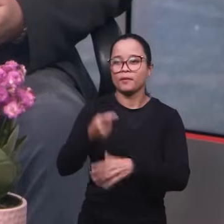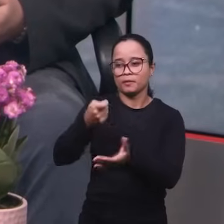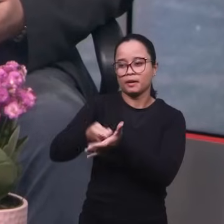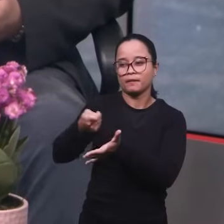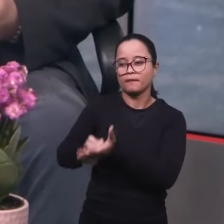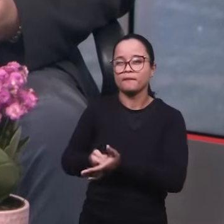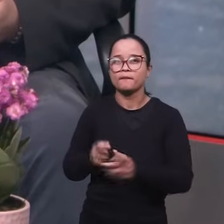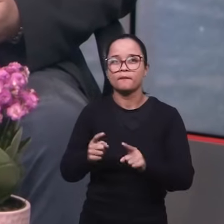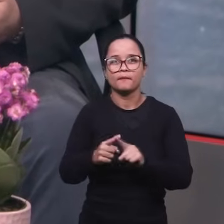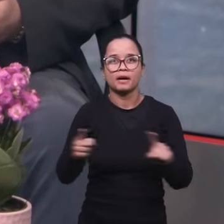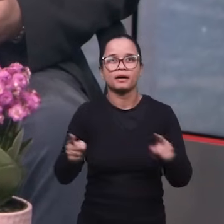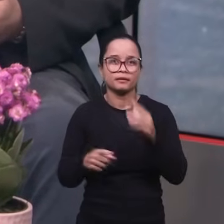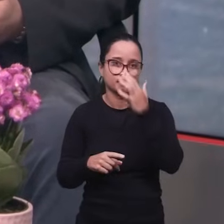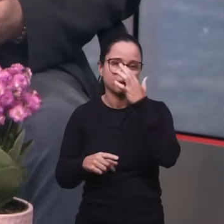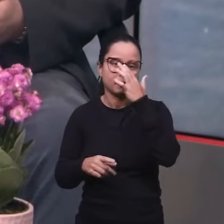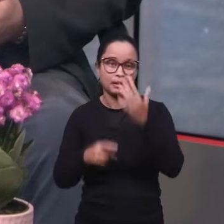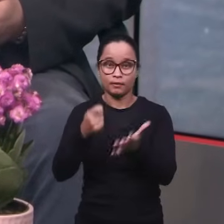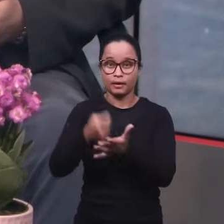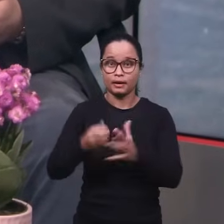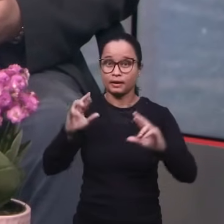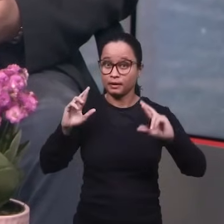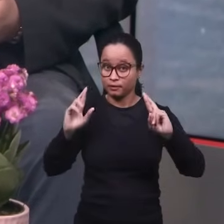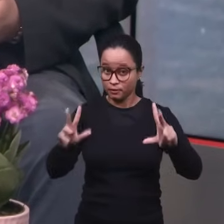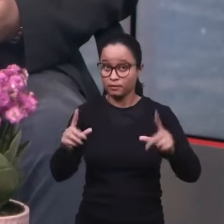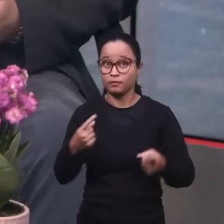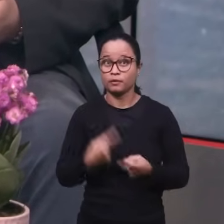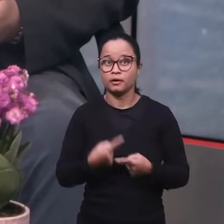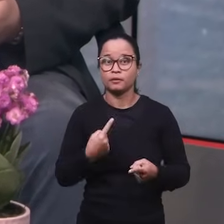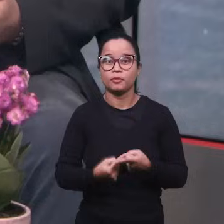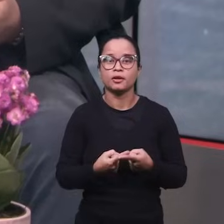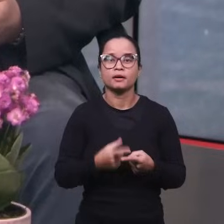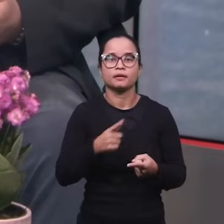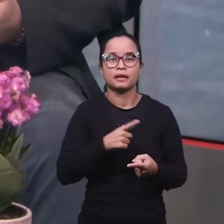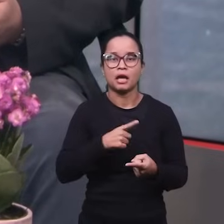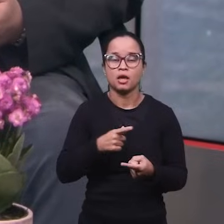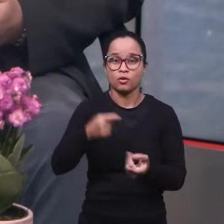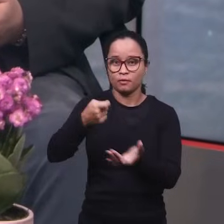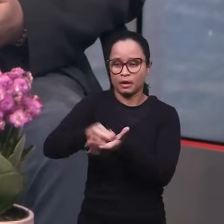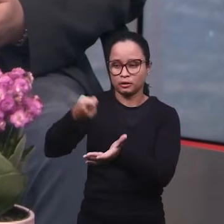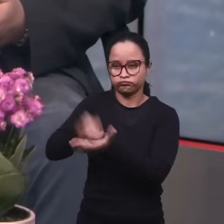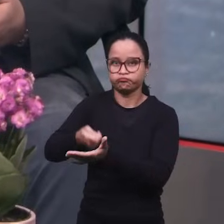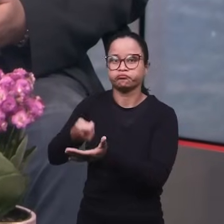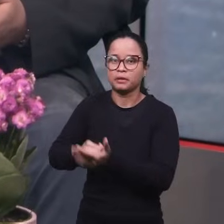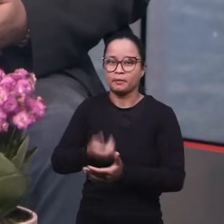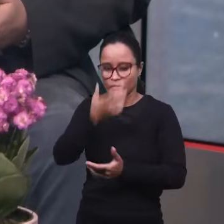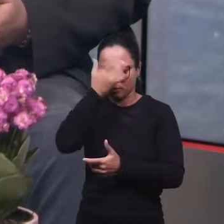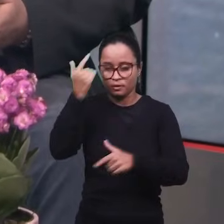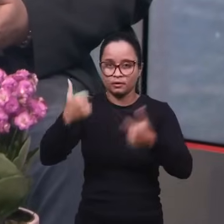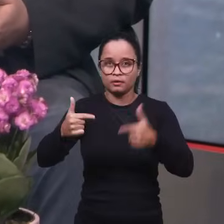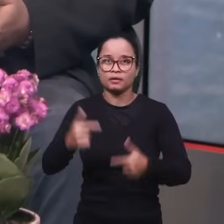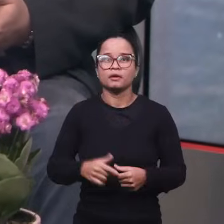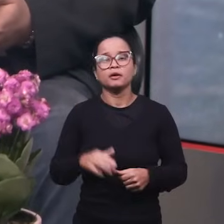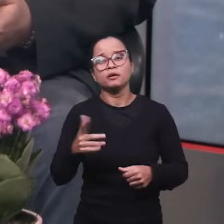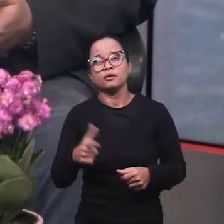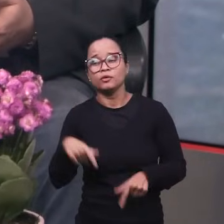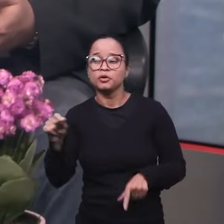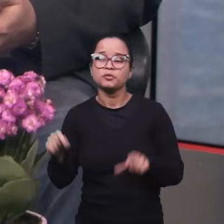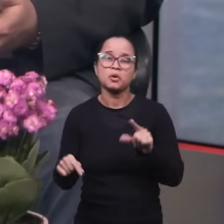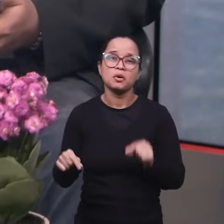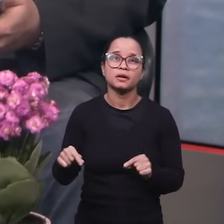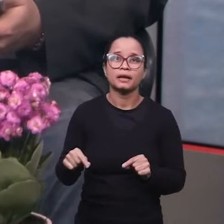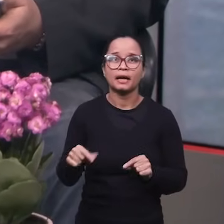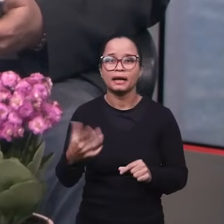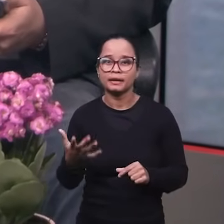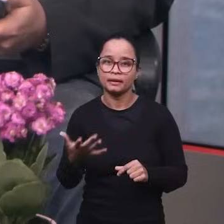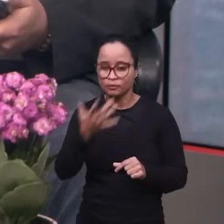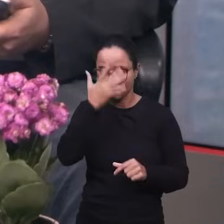pode contribuir, só que aí a contribuição dele é diferente. Por quê? Existe o contribuinte obrigatório, que é quem trabalha, e o facultativo. O